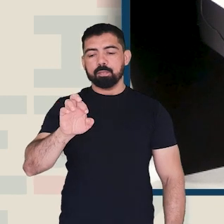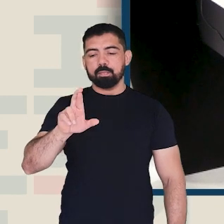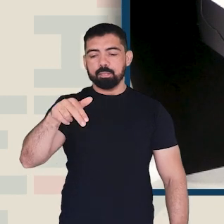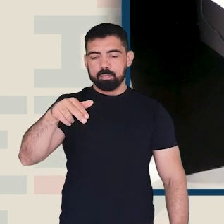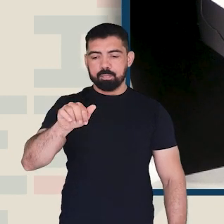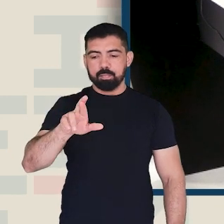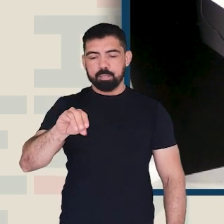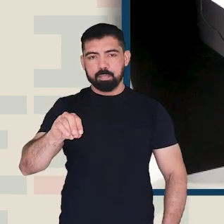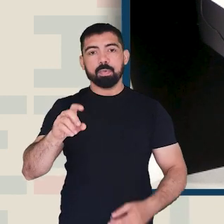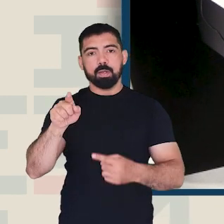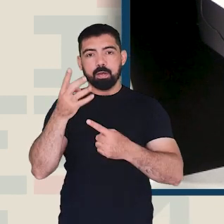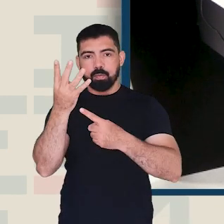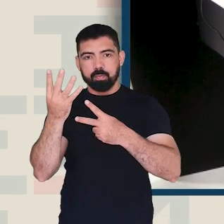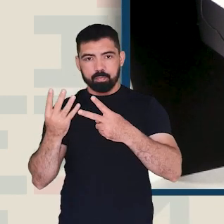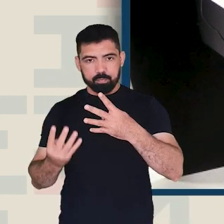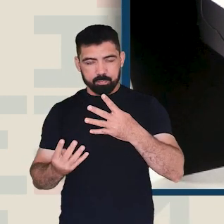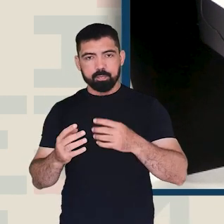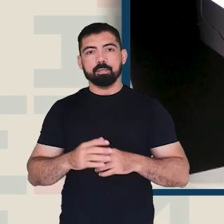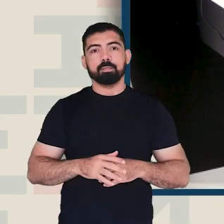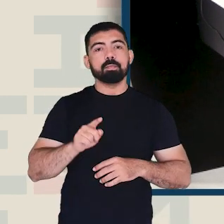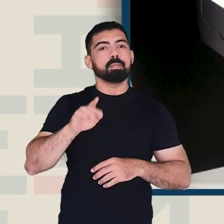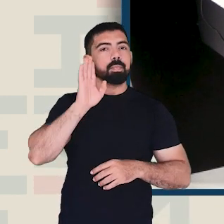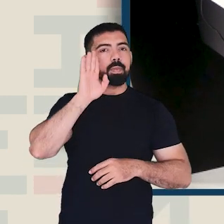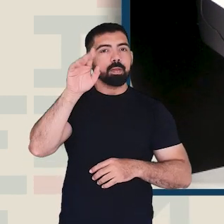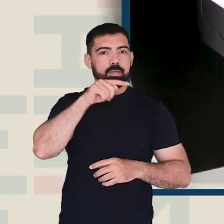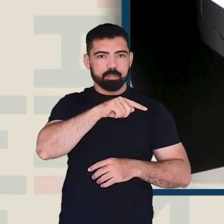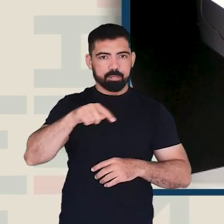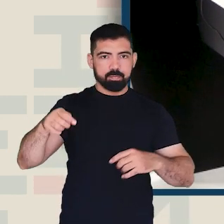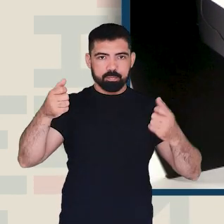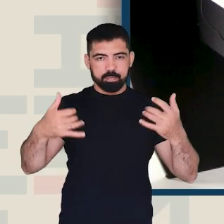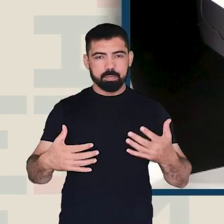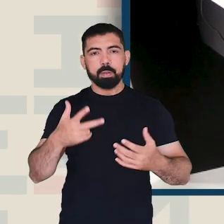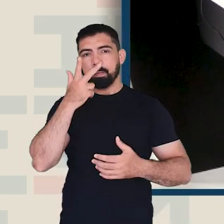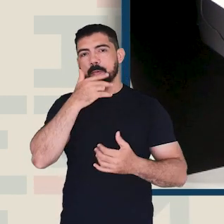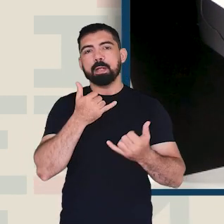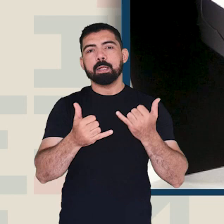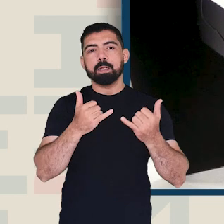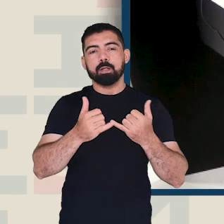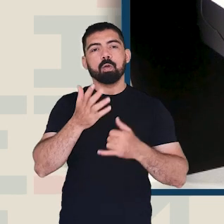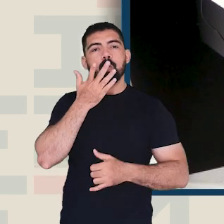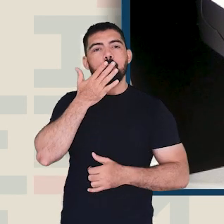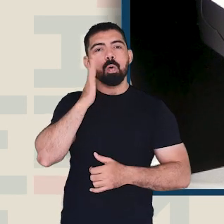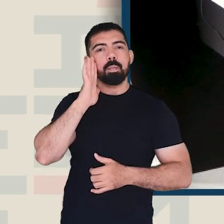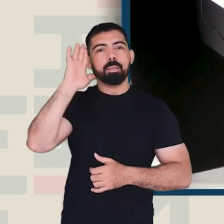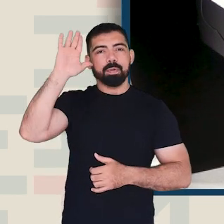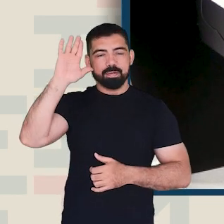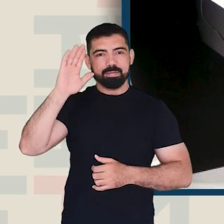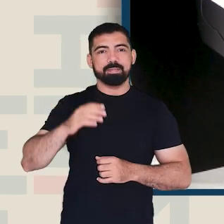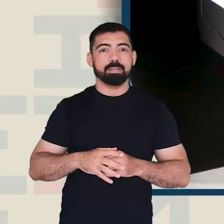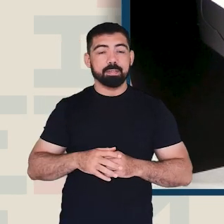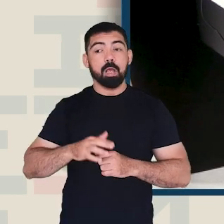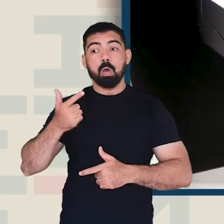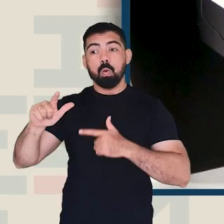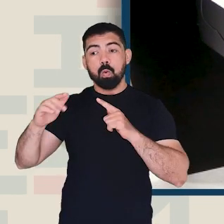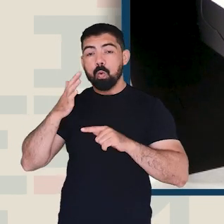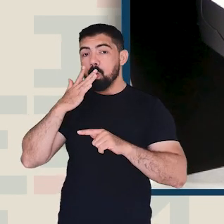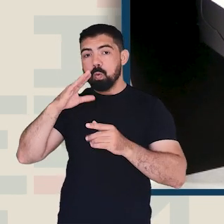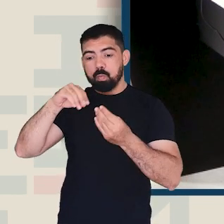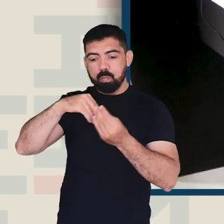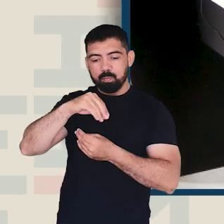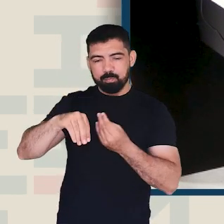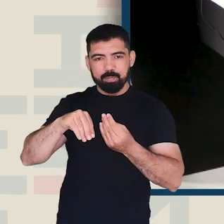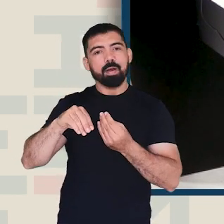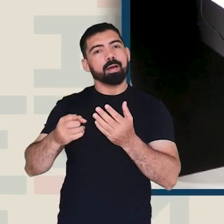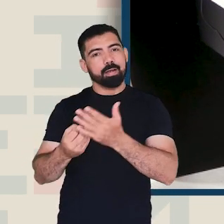compassos binários, ternários e quaternários são os principais, como se fossem as cores primárias. E outras cores a gente tem combinando essas